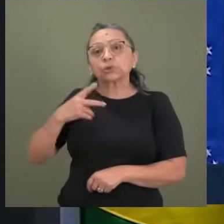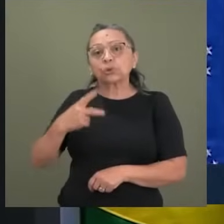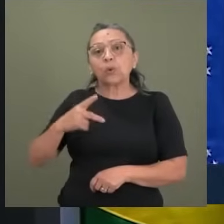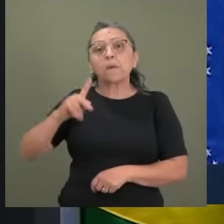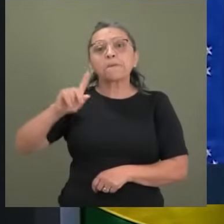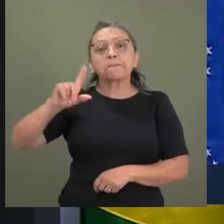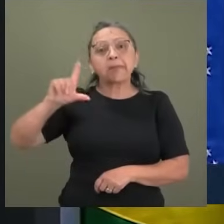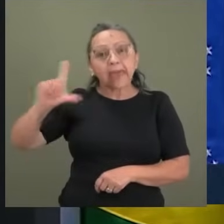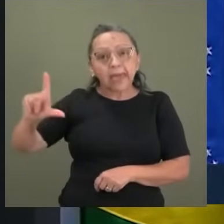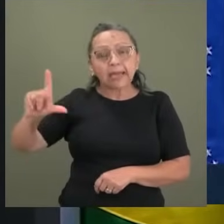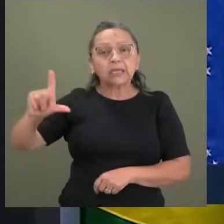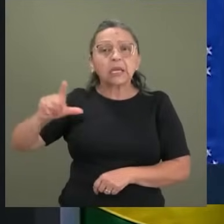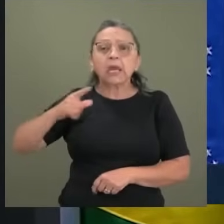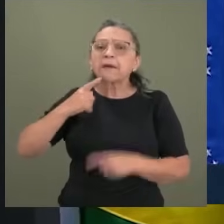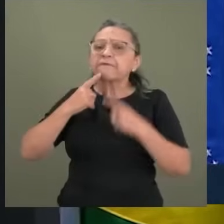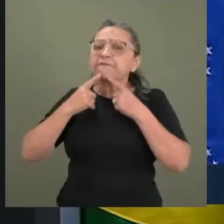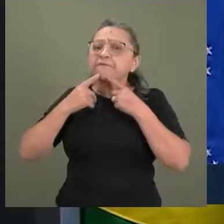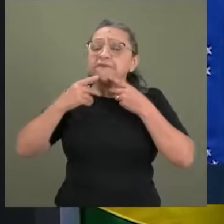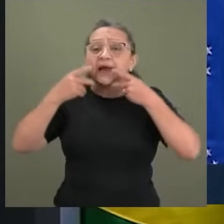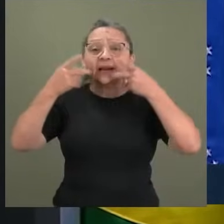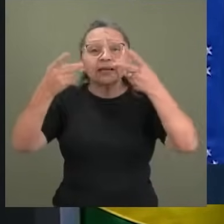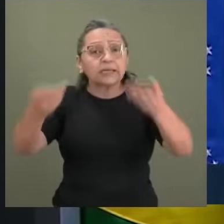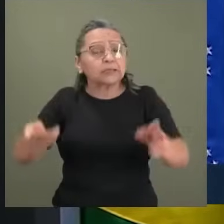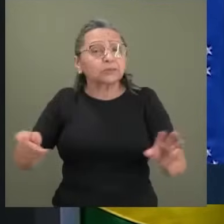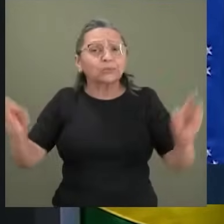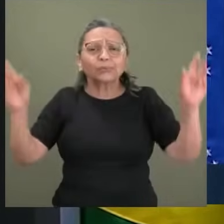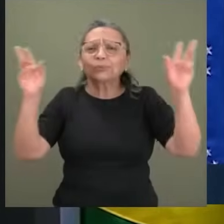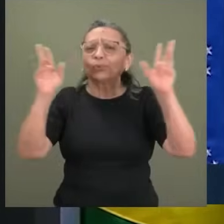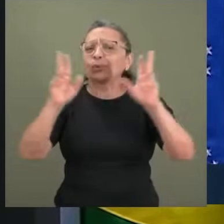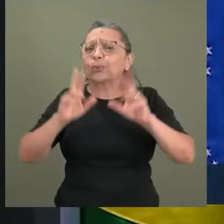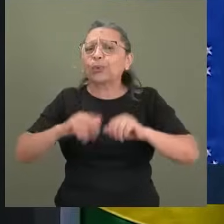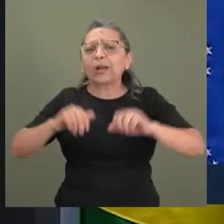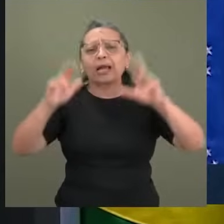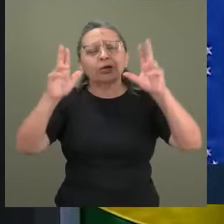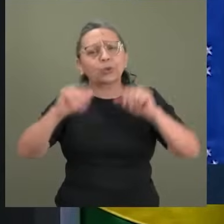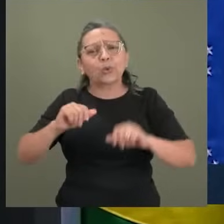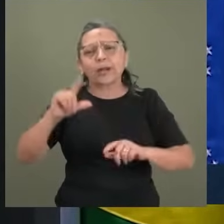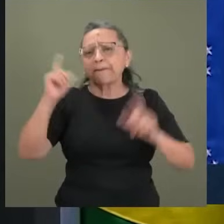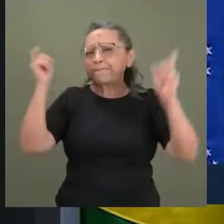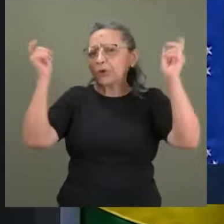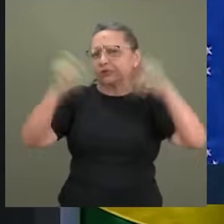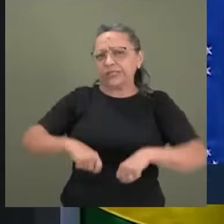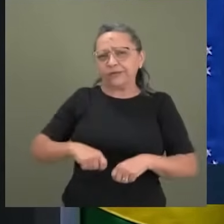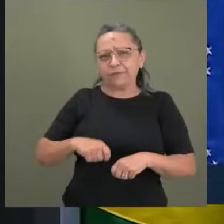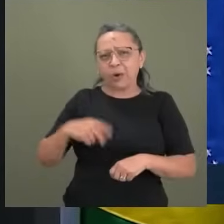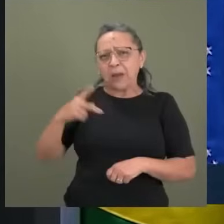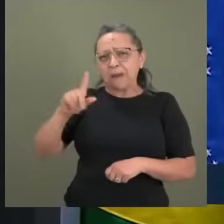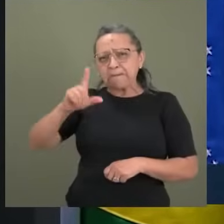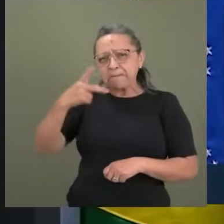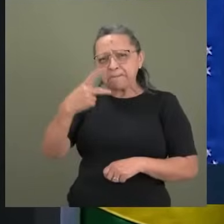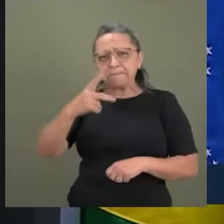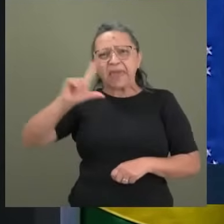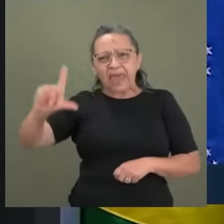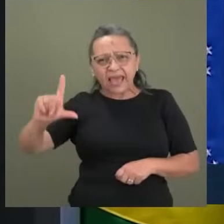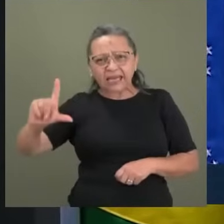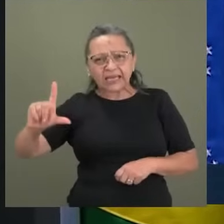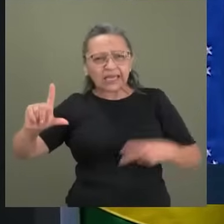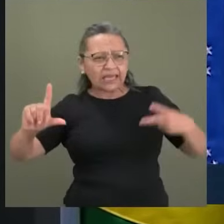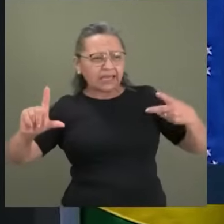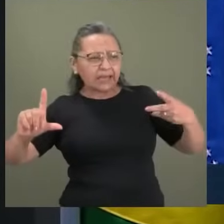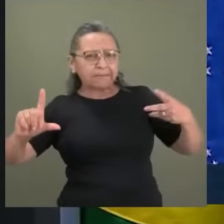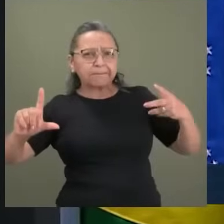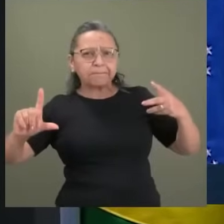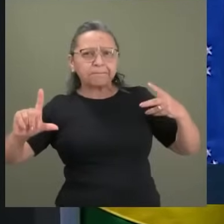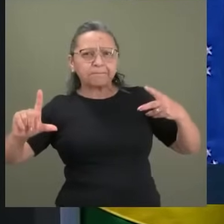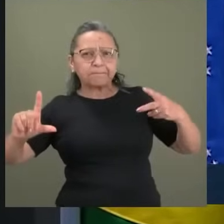menor possibilidade Valdemar da Costa Neto dessa possibilidade acontecer e